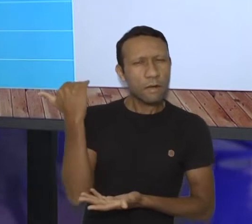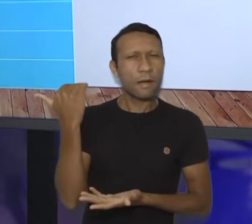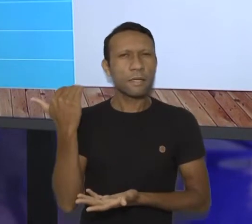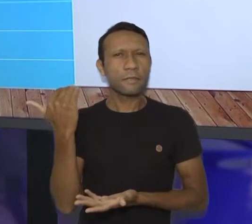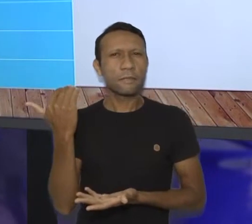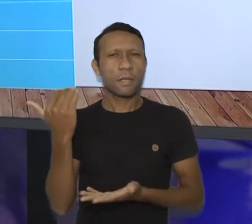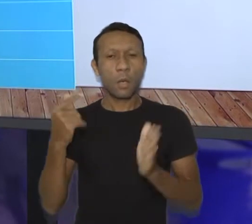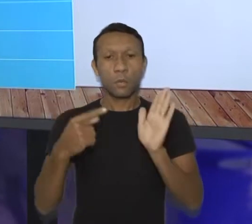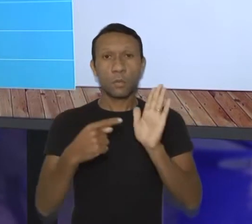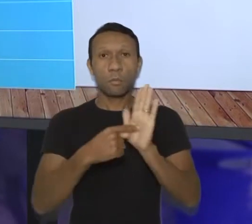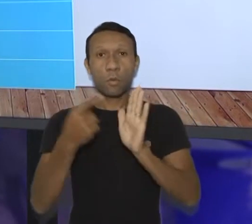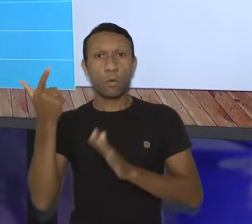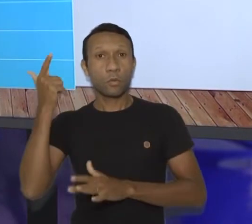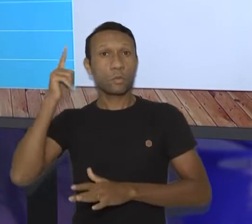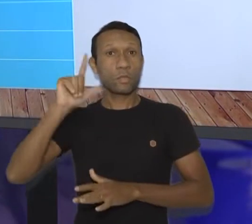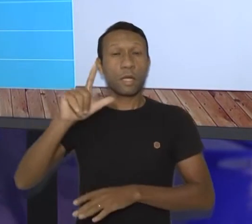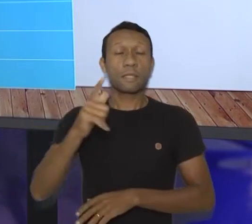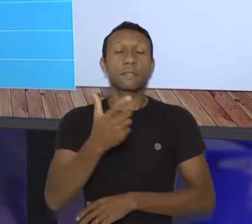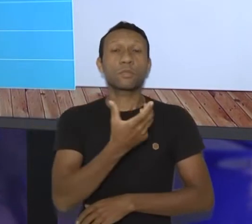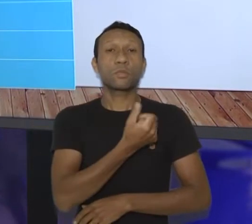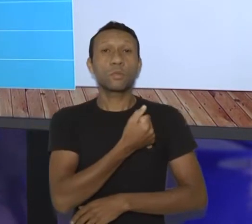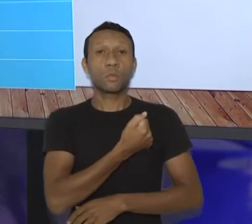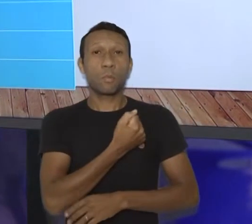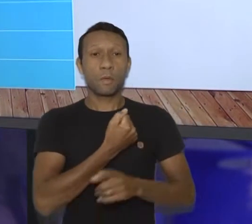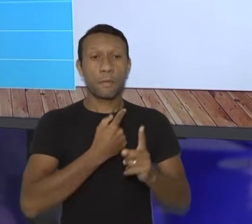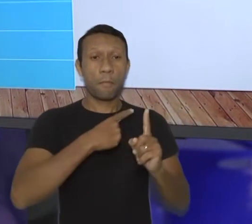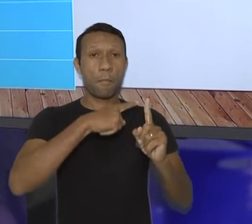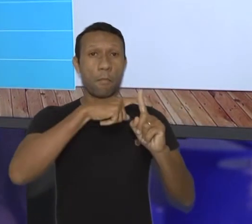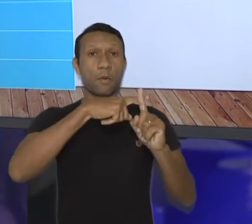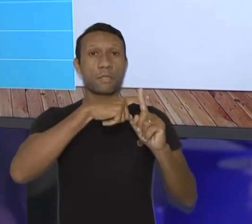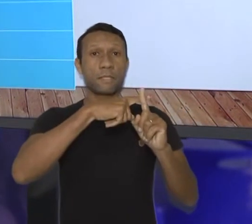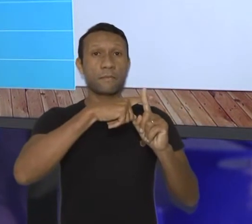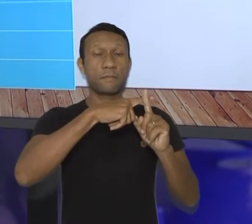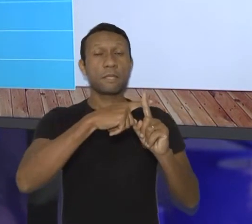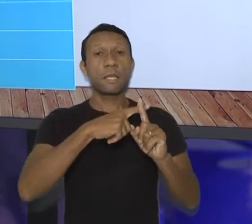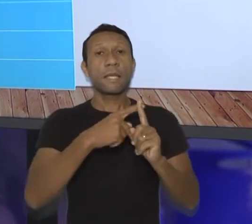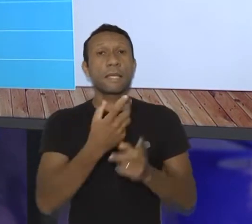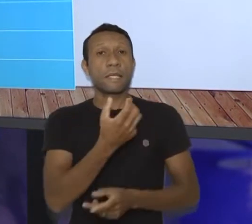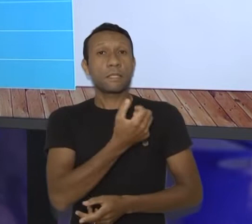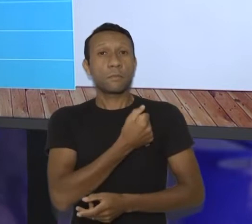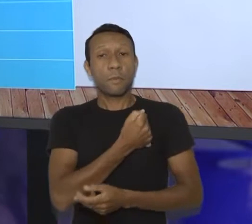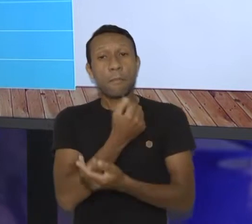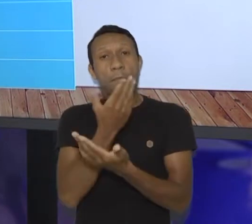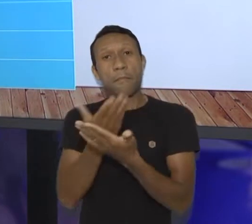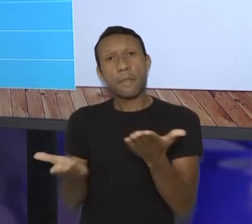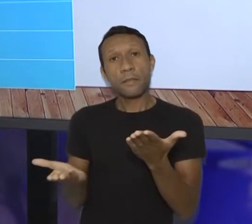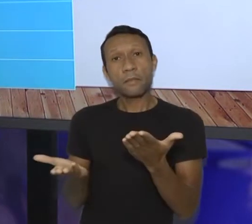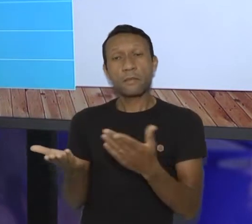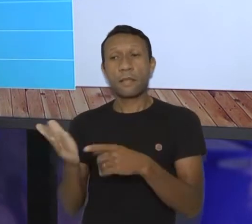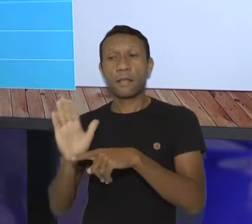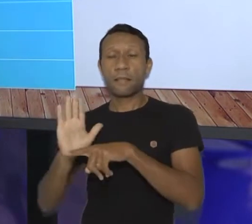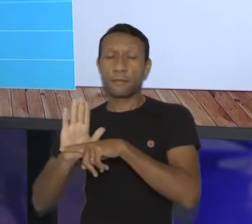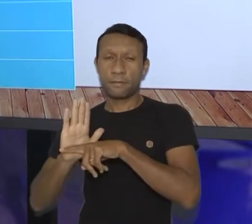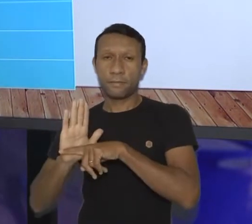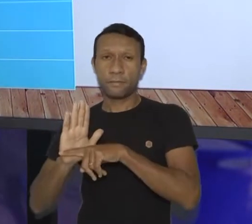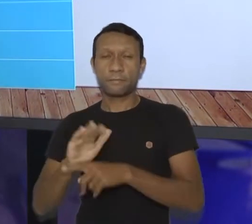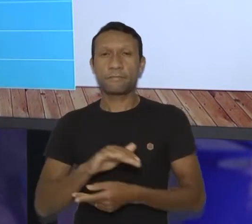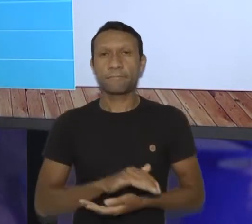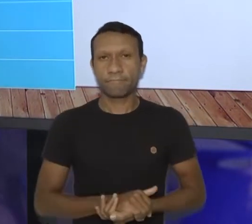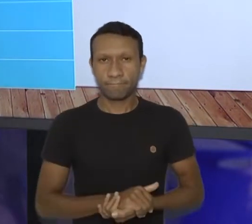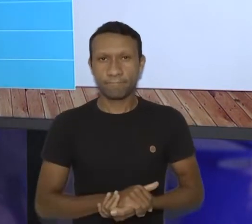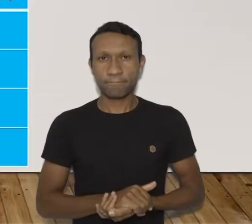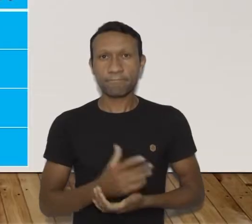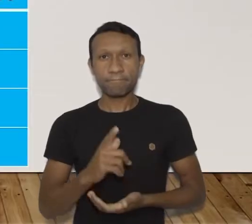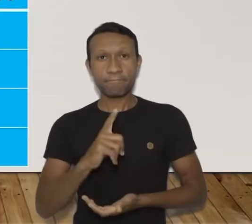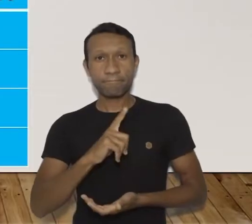são representados por números positivos. Já os pontos perdidos são representados por números negativos. Então,